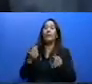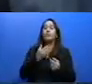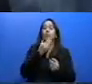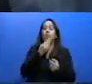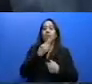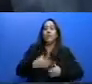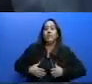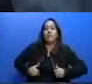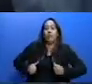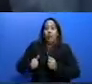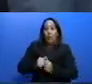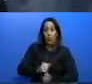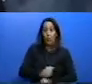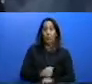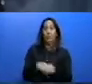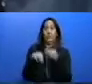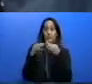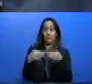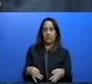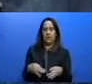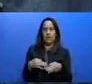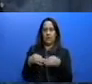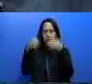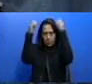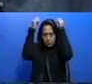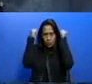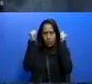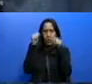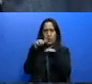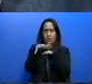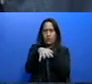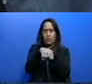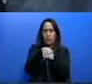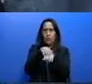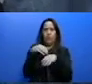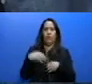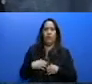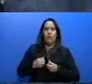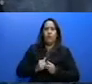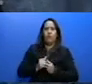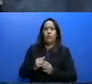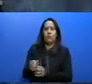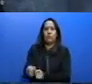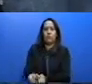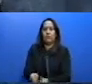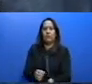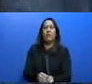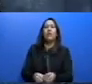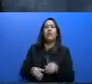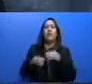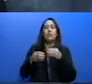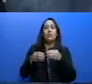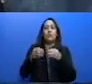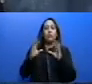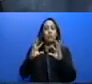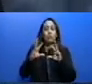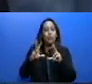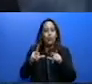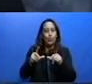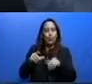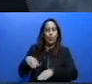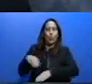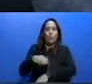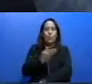roupas adequadas, ó, touca, luva, blusa de manga comprida, calça,